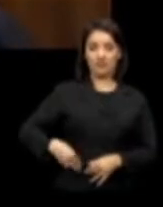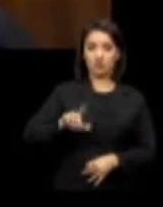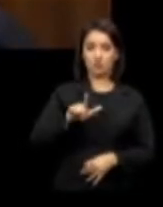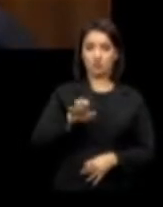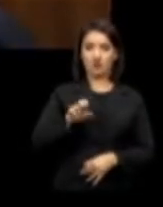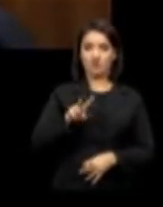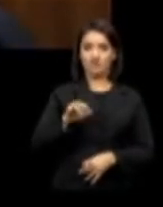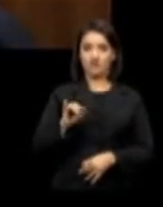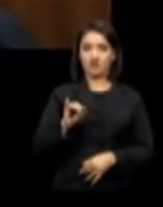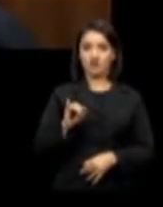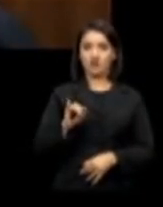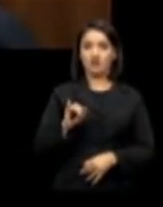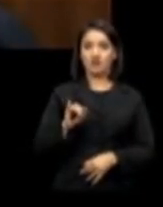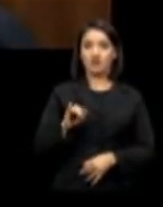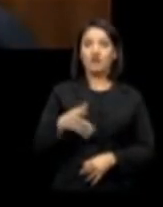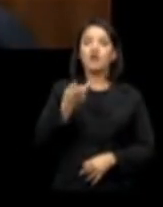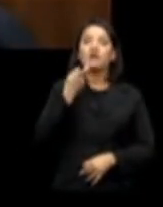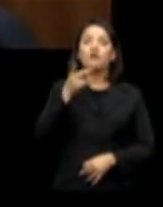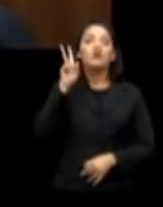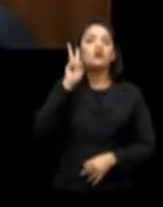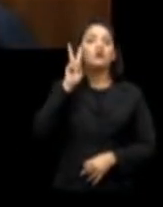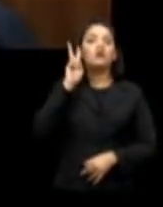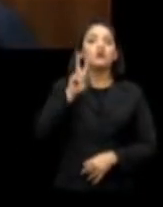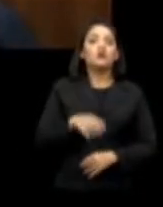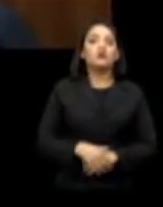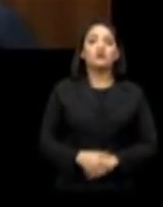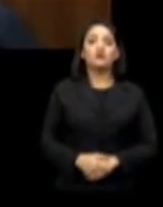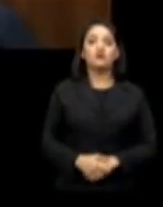trouxe a parábola da